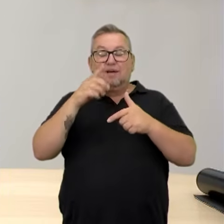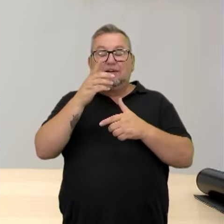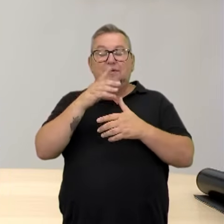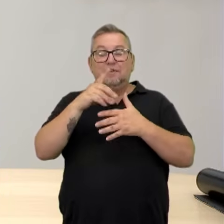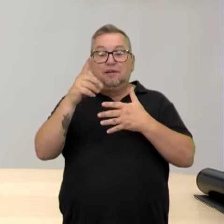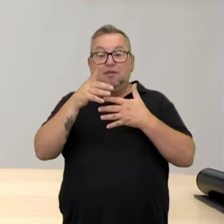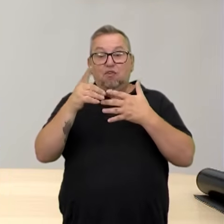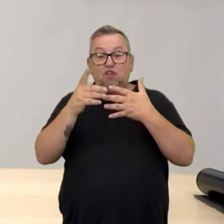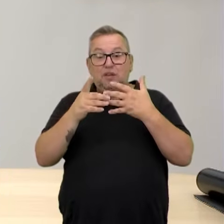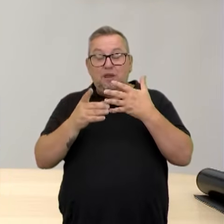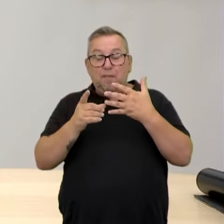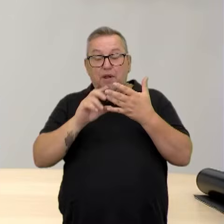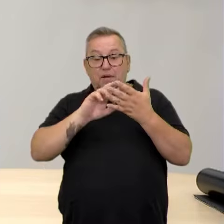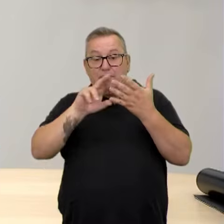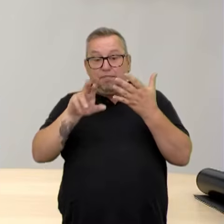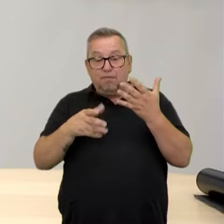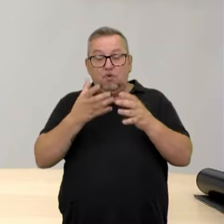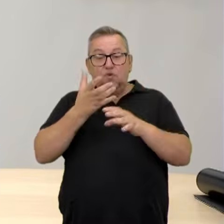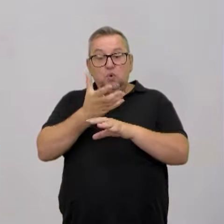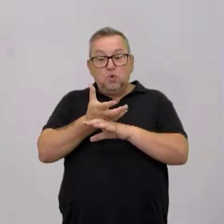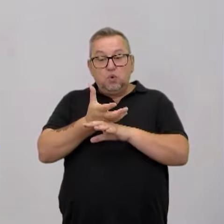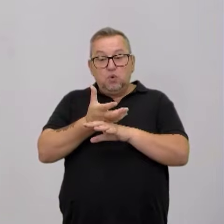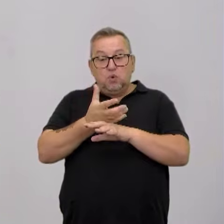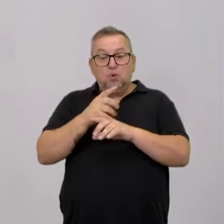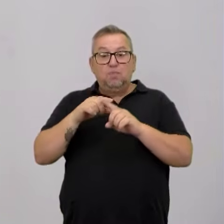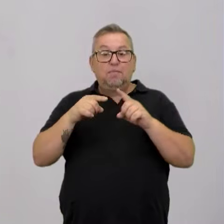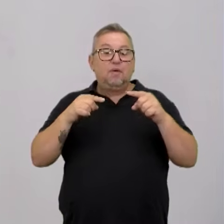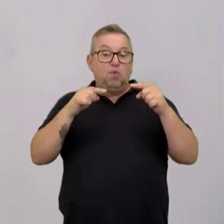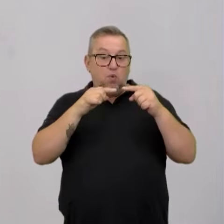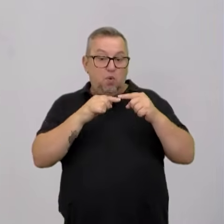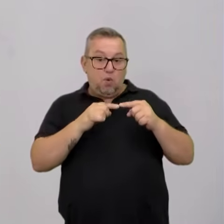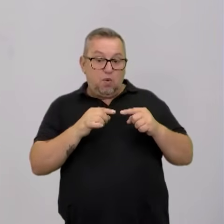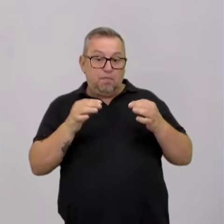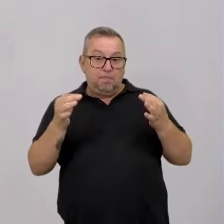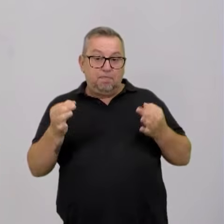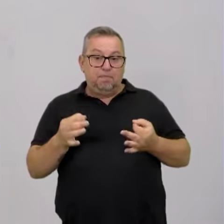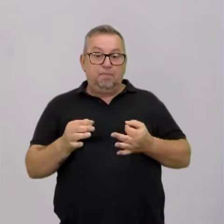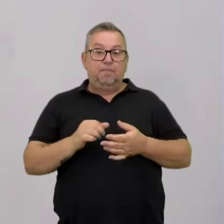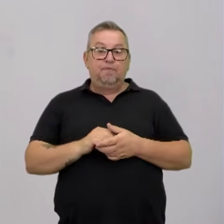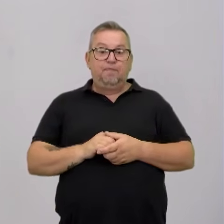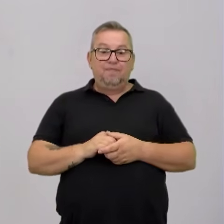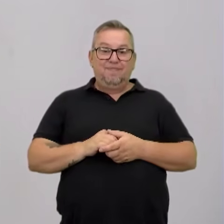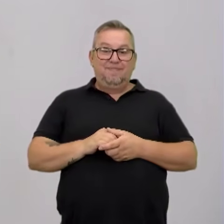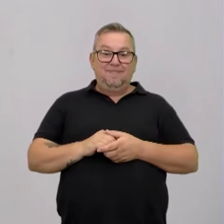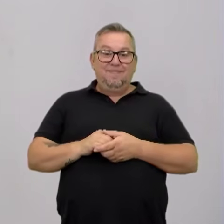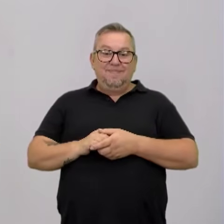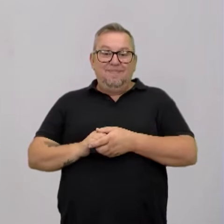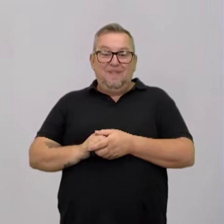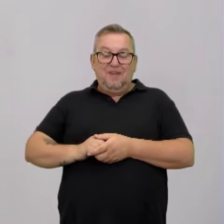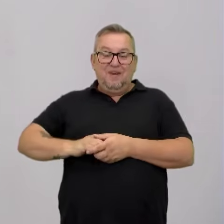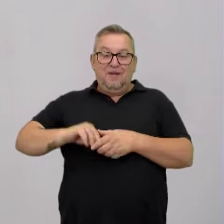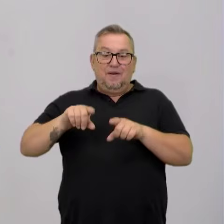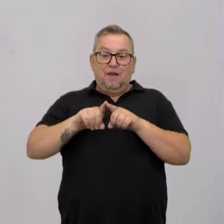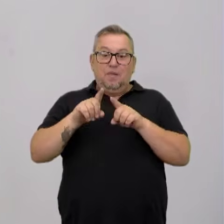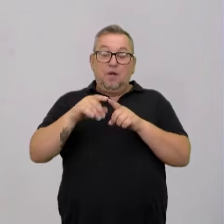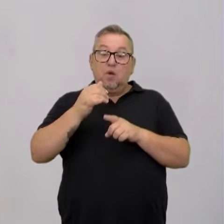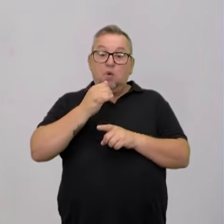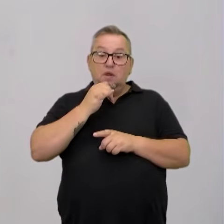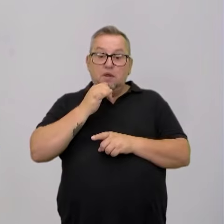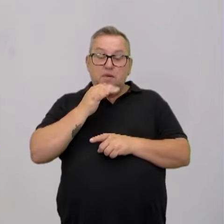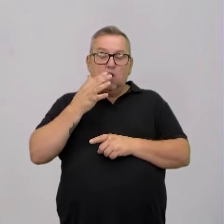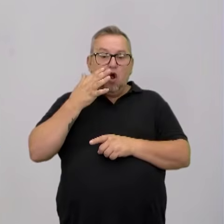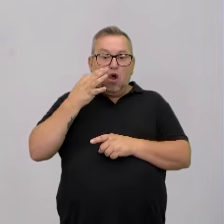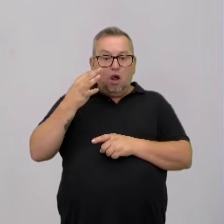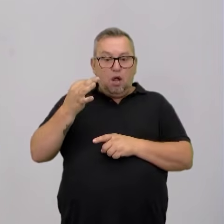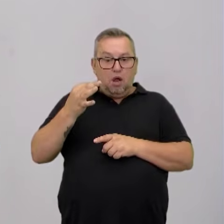gente começa a perceber, né? Como que as nossas matérias se conectam, né, Pro? E você ia falar? E o exemplo que eu sempre dou para eles também é